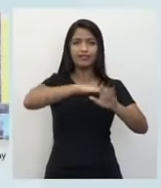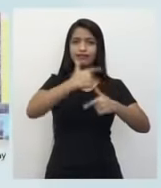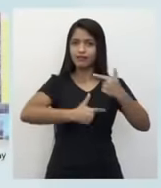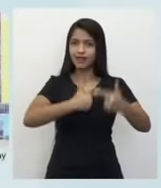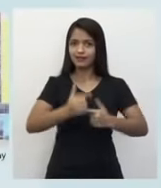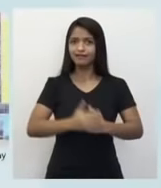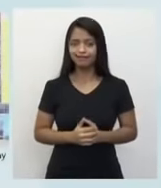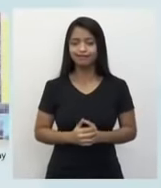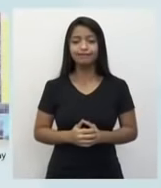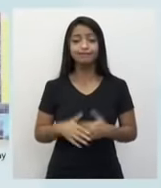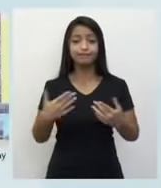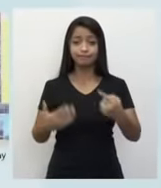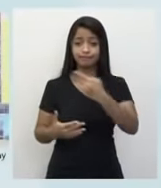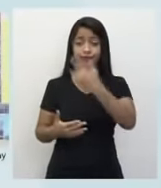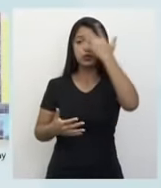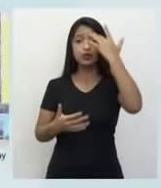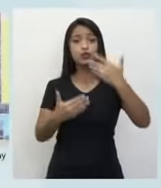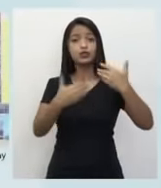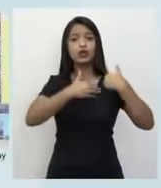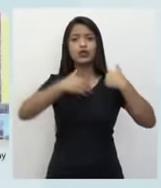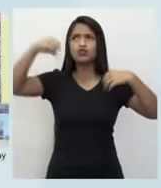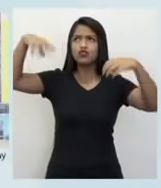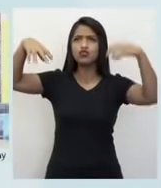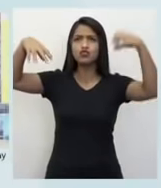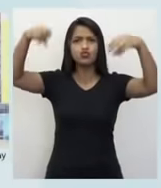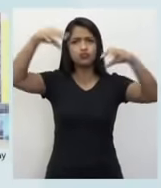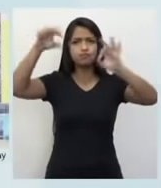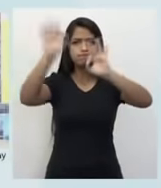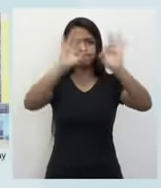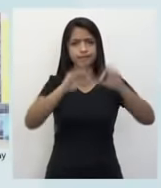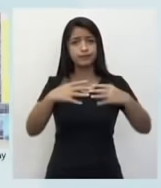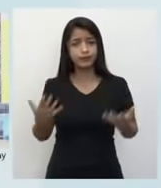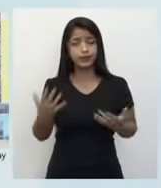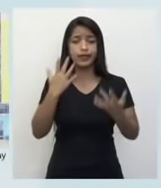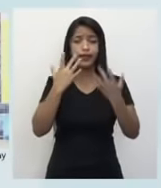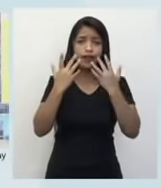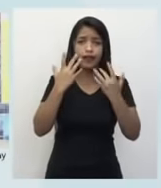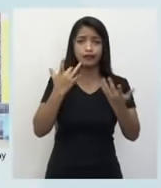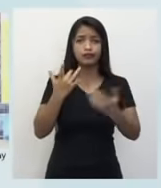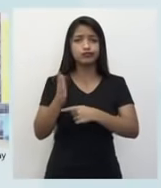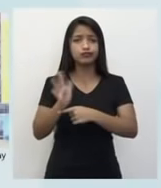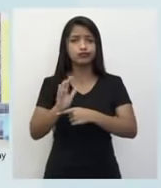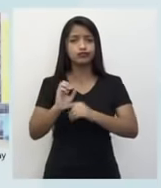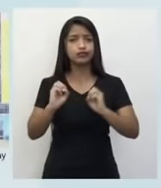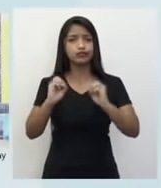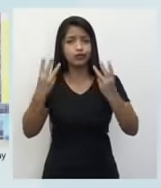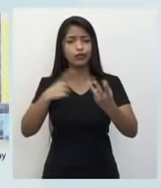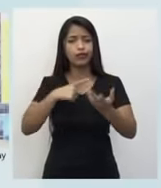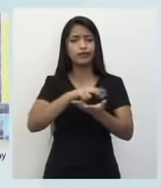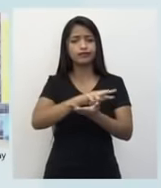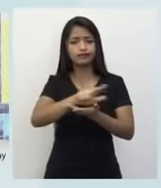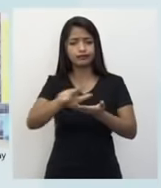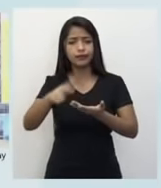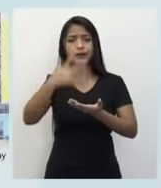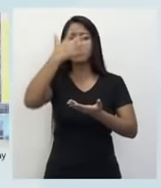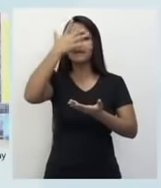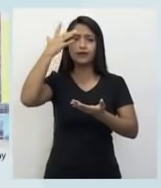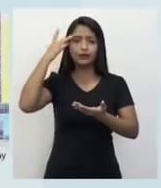shows, eventos, peças teatrais e filmes, sabemos que toda a iluminação é criação deste profissional, que cuida da